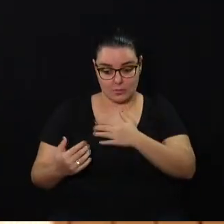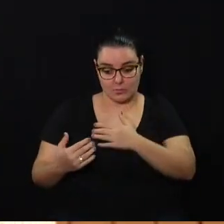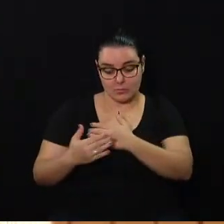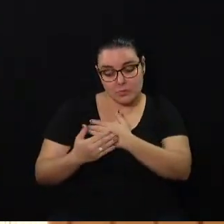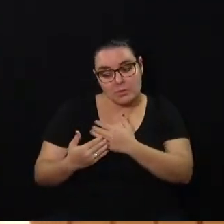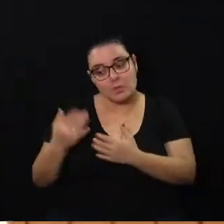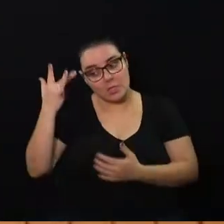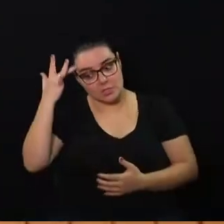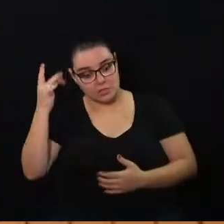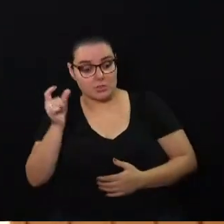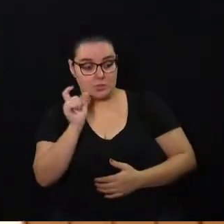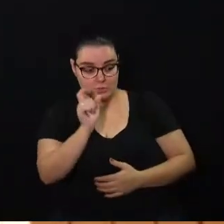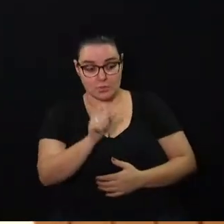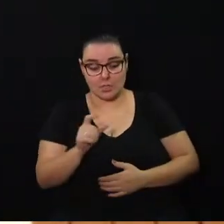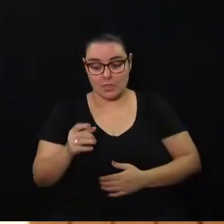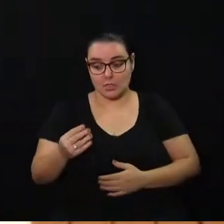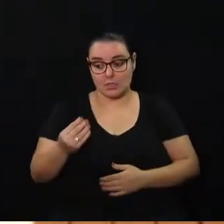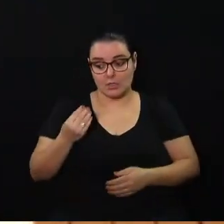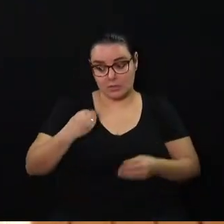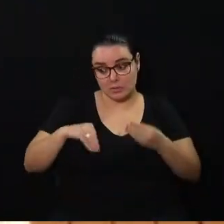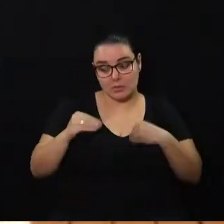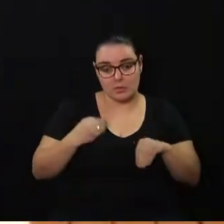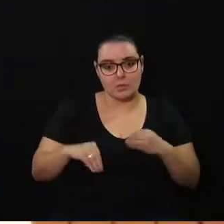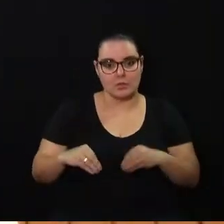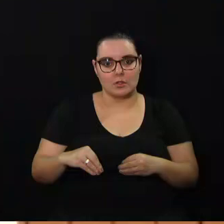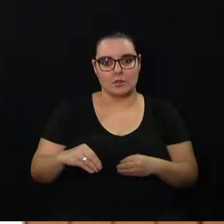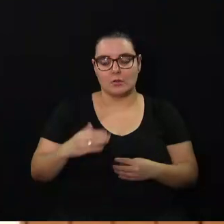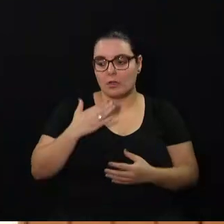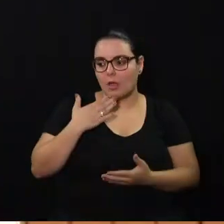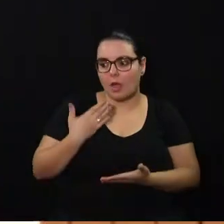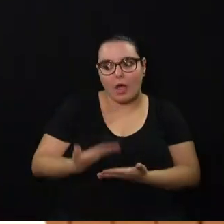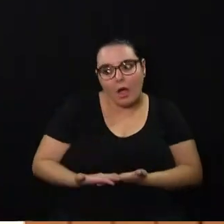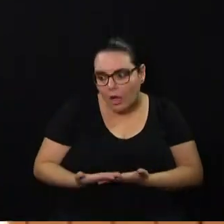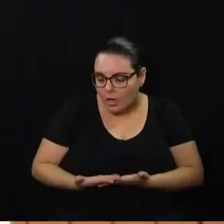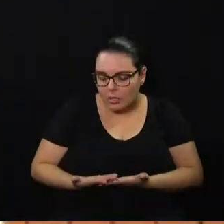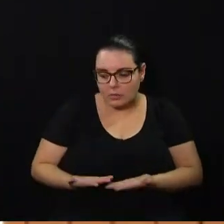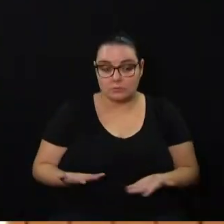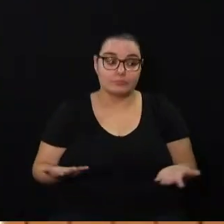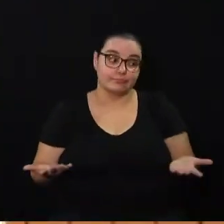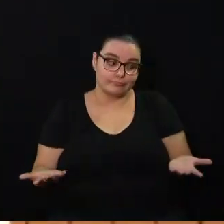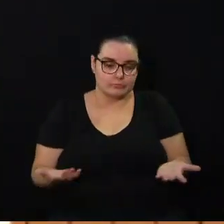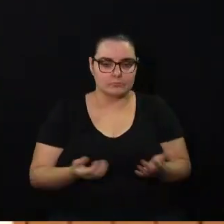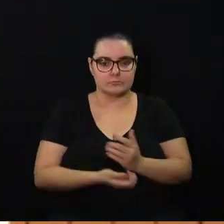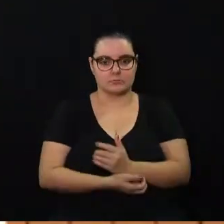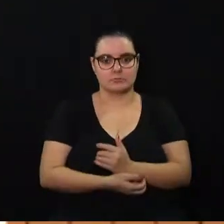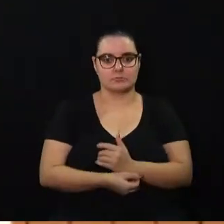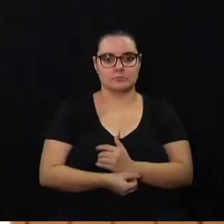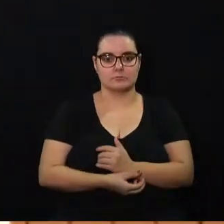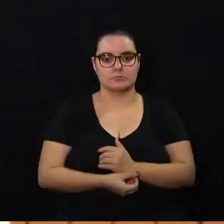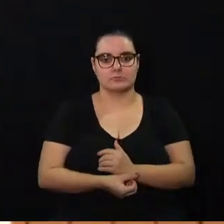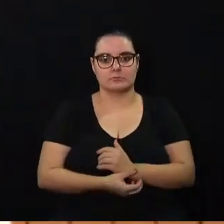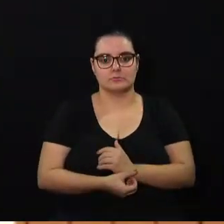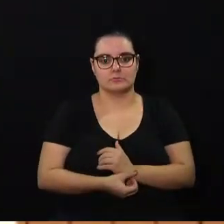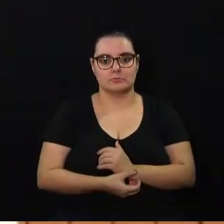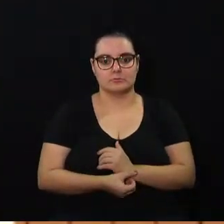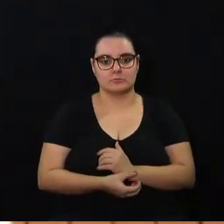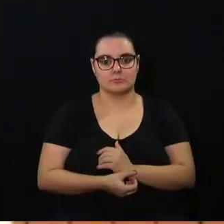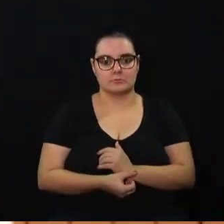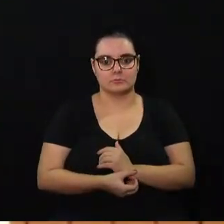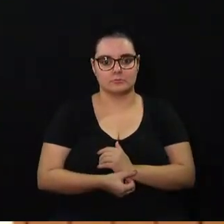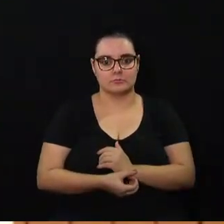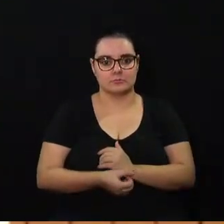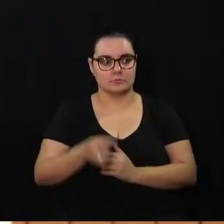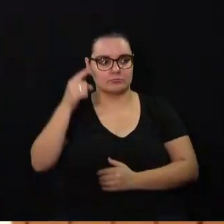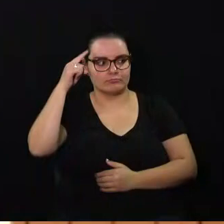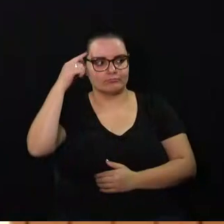não foi é foi uma surpresa eu falar isso mas assim a mãe também como andréia falou me trouxe muito isso eu